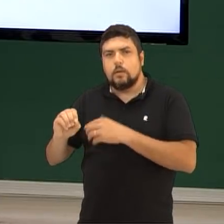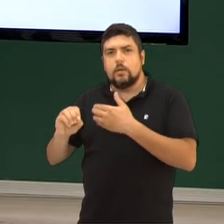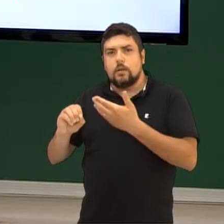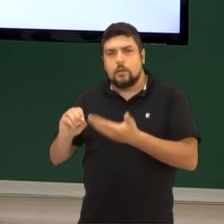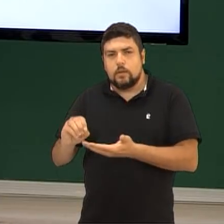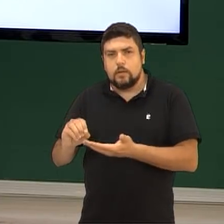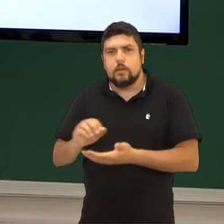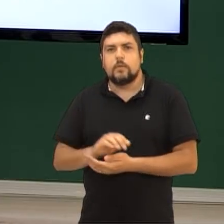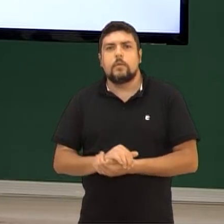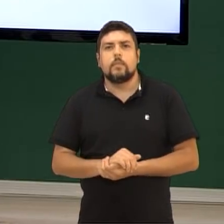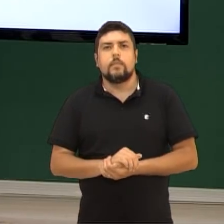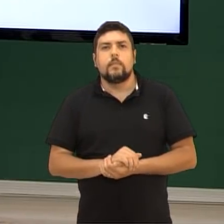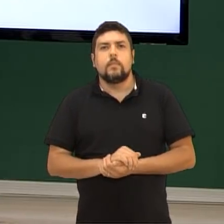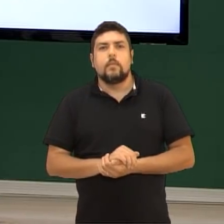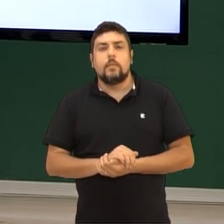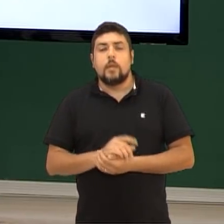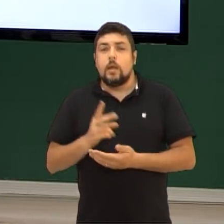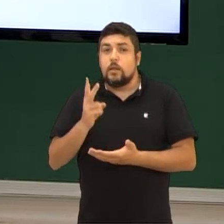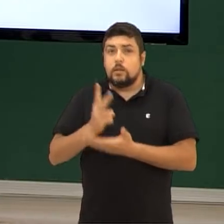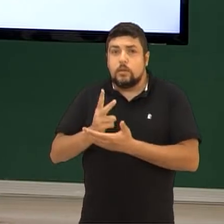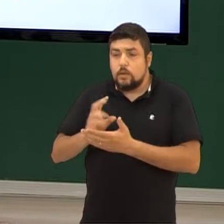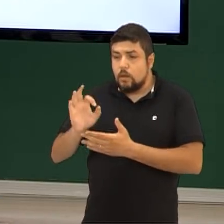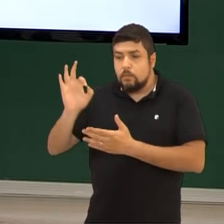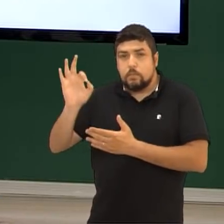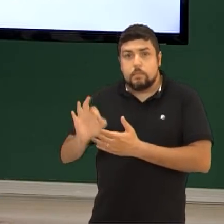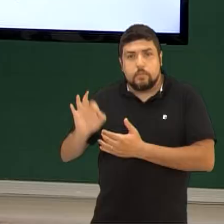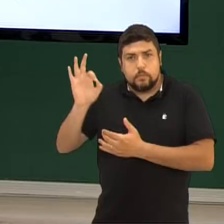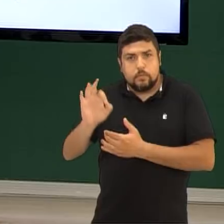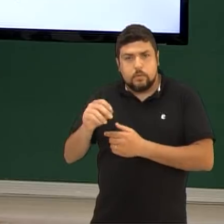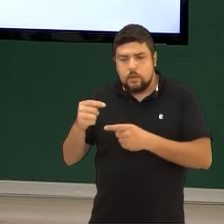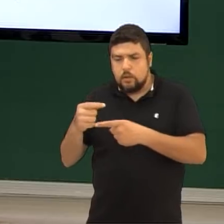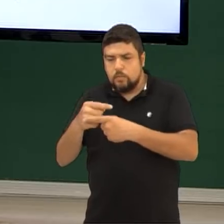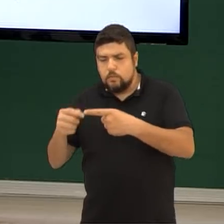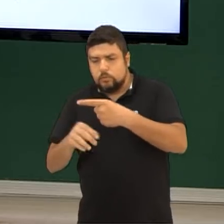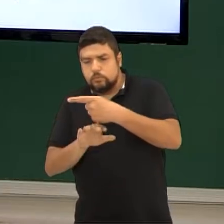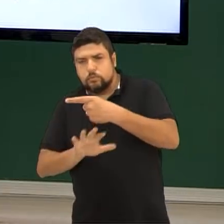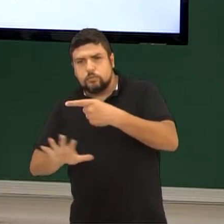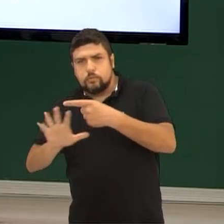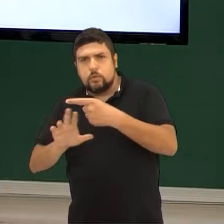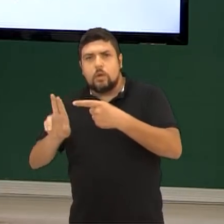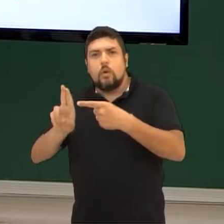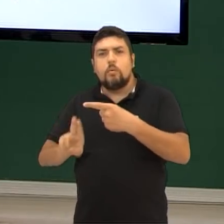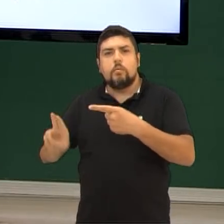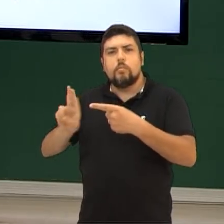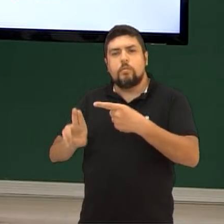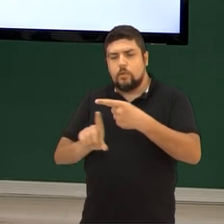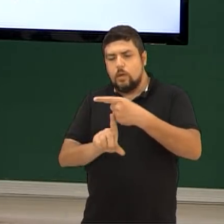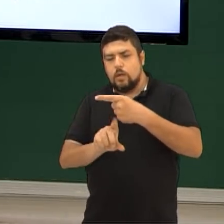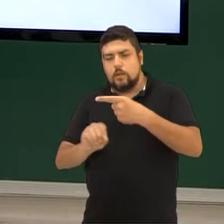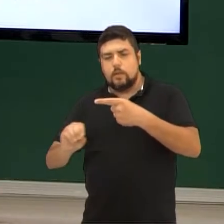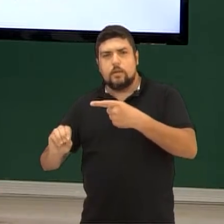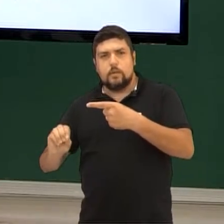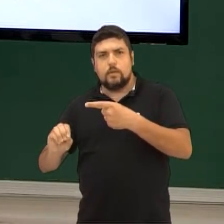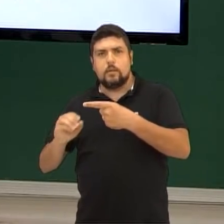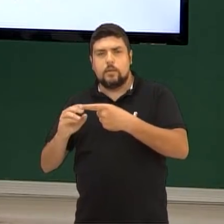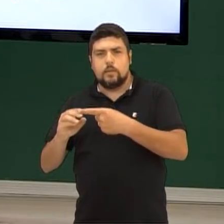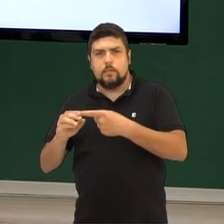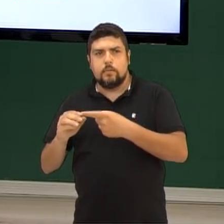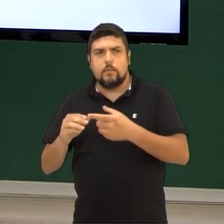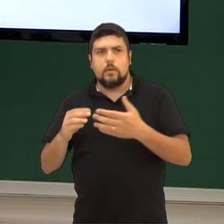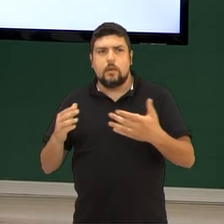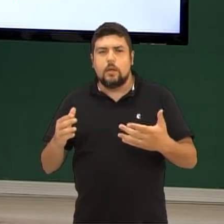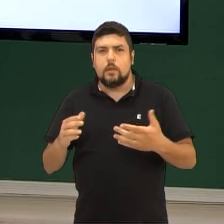Para a porcentagem, o 8 vai virar 80 e o 10, 100. Para